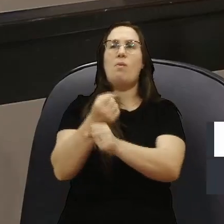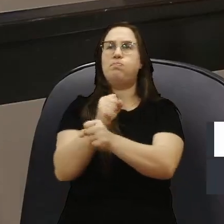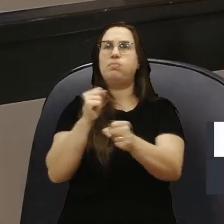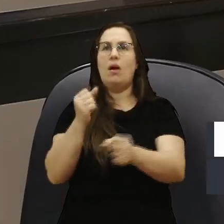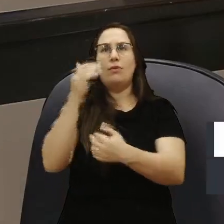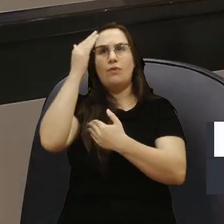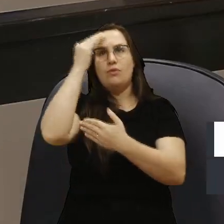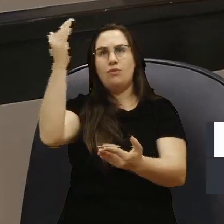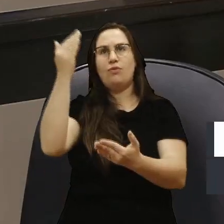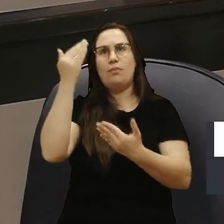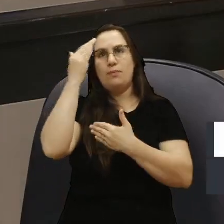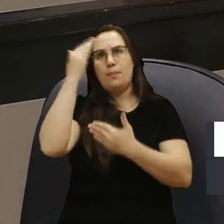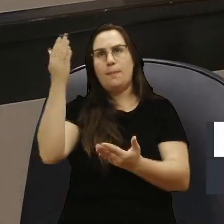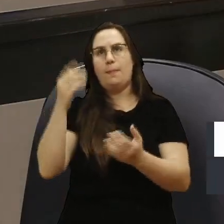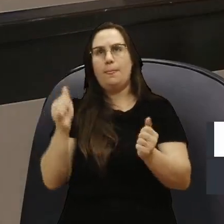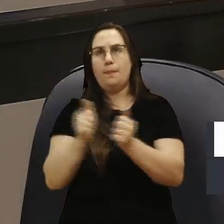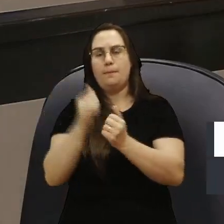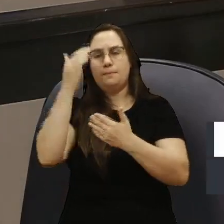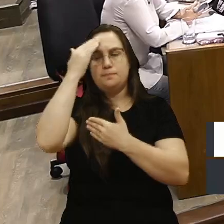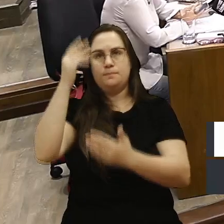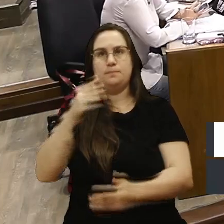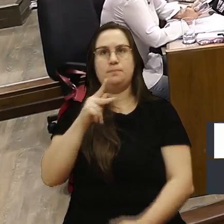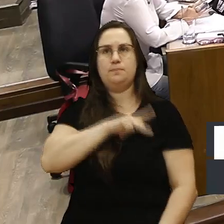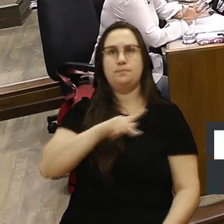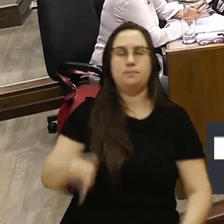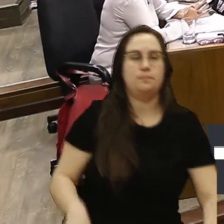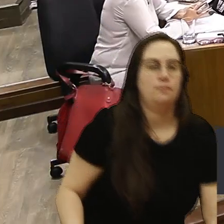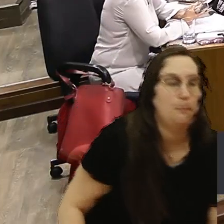agradece, a gente é muito grato nisso. Tamo junto. Obrigado, presidente.